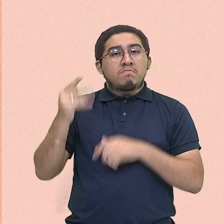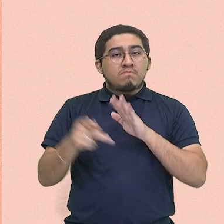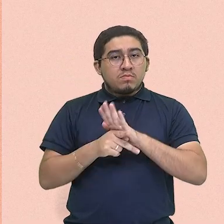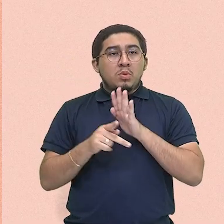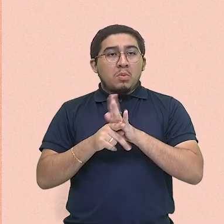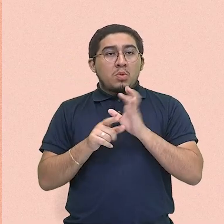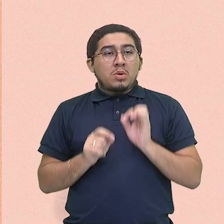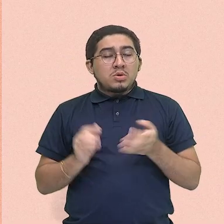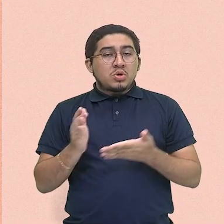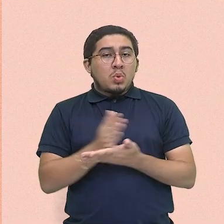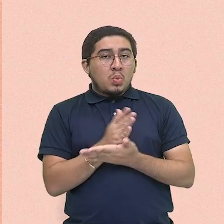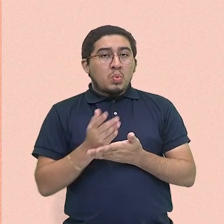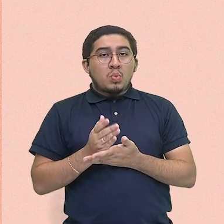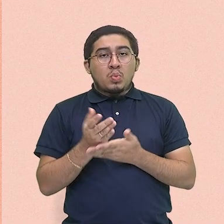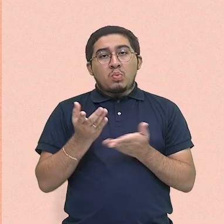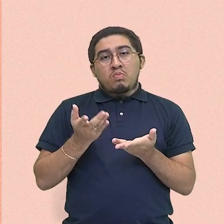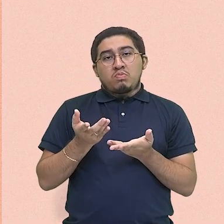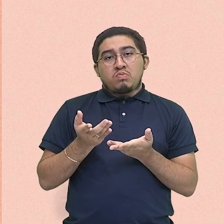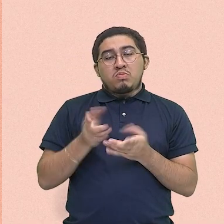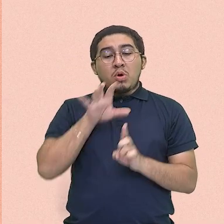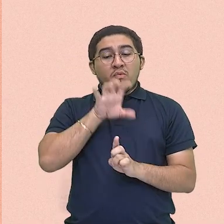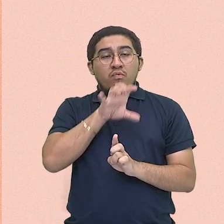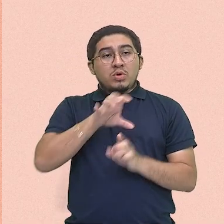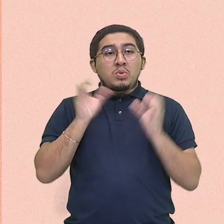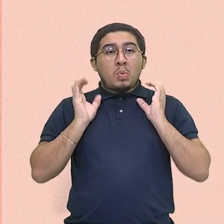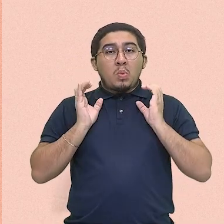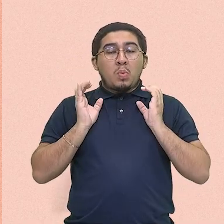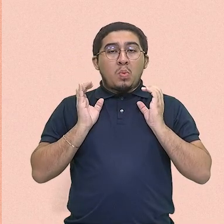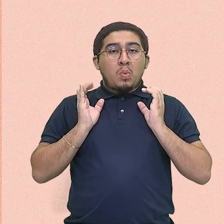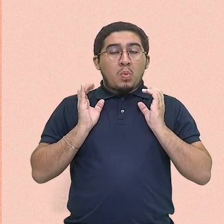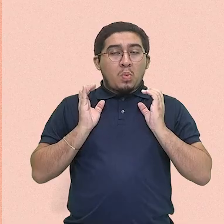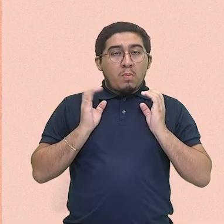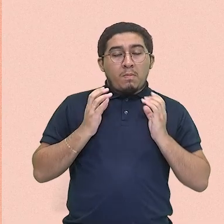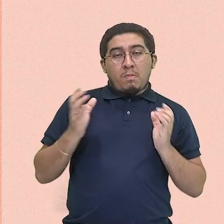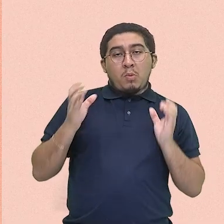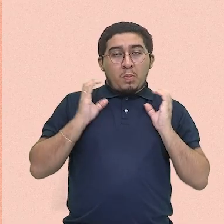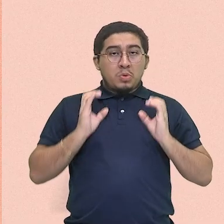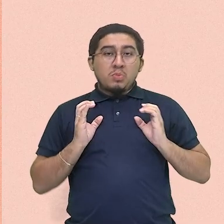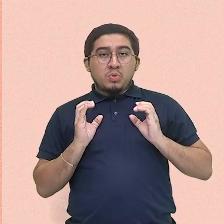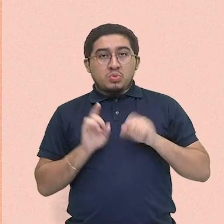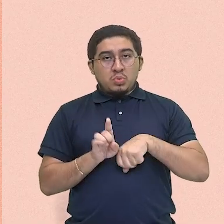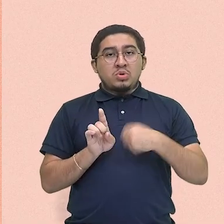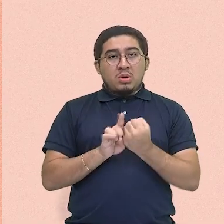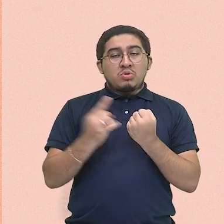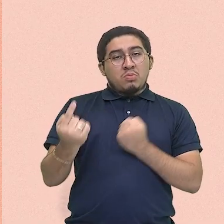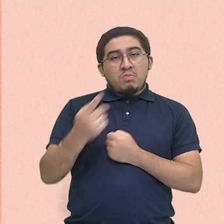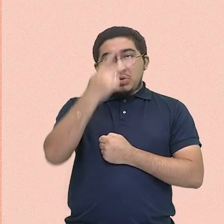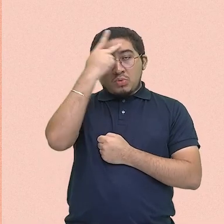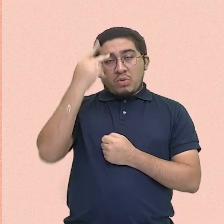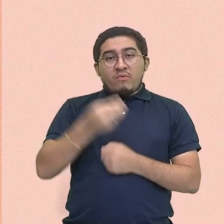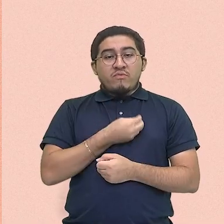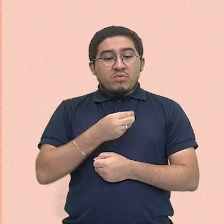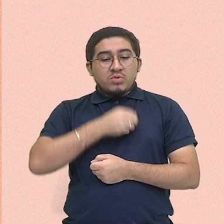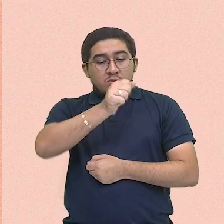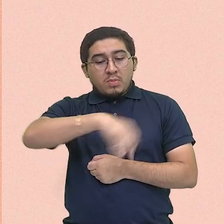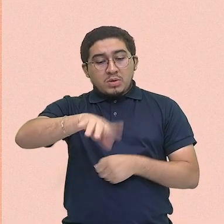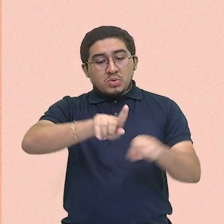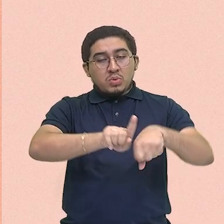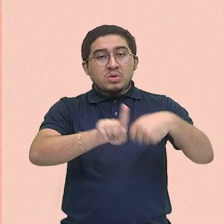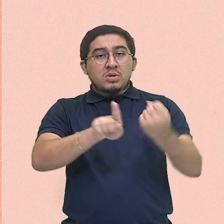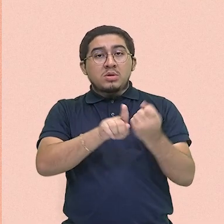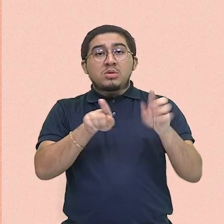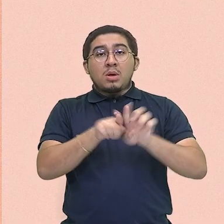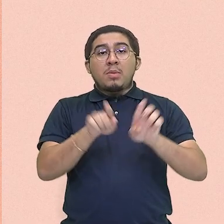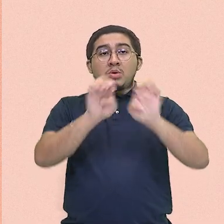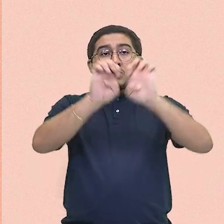para determinar o comportamento social de pessoas que vivem numa determinada comunidade, assim como a